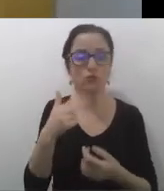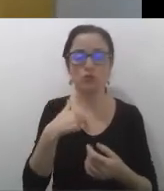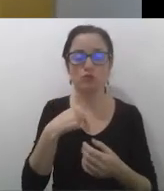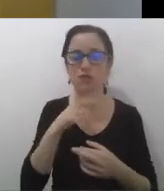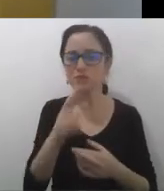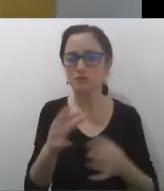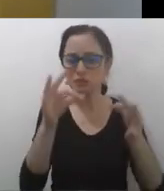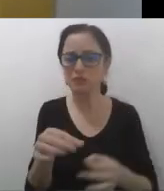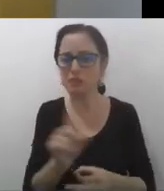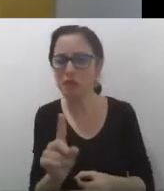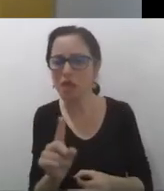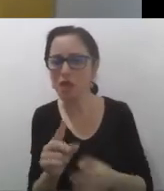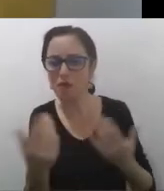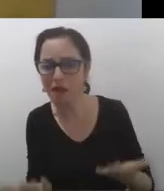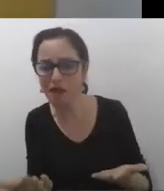enfim,